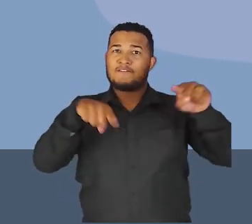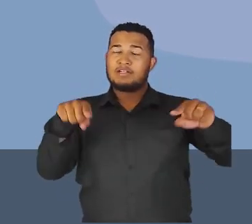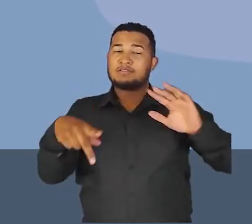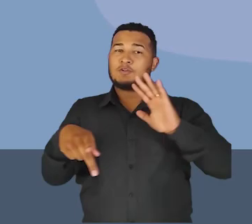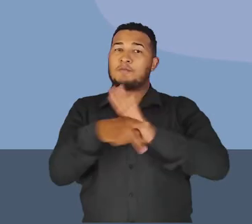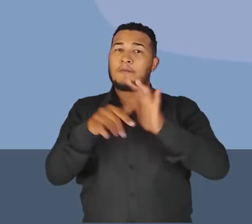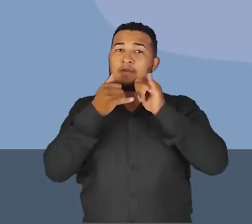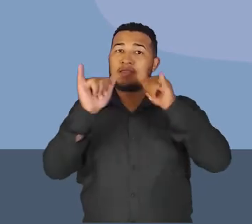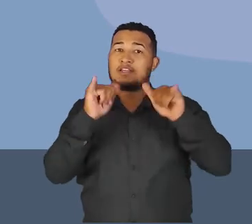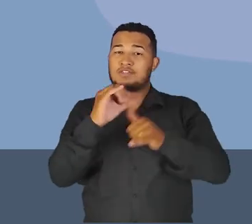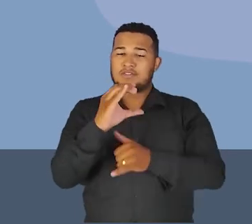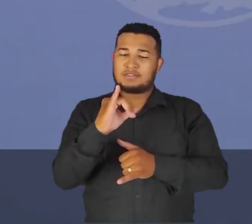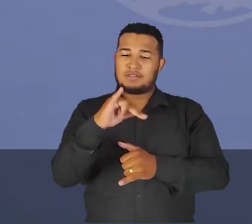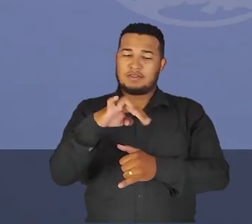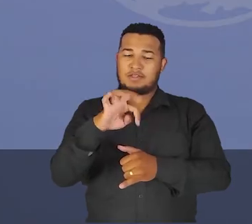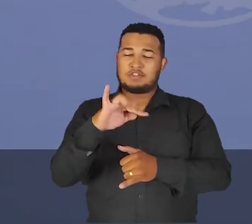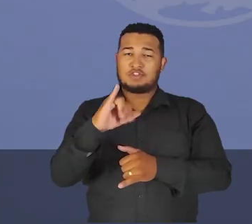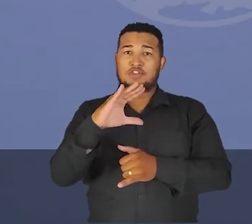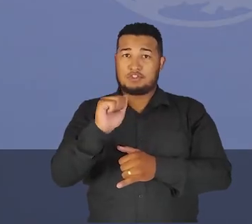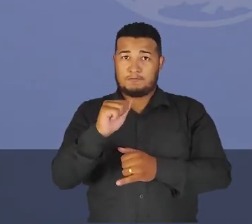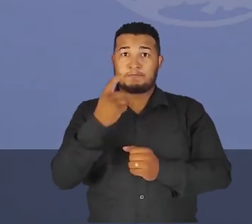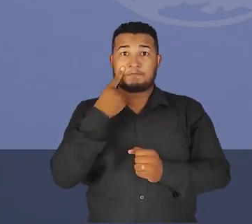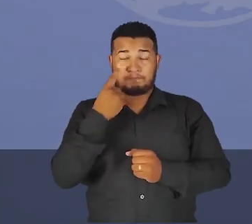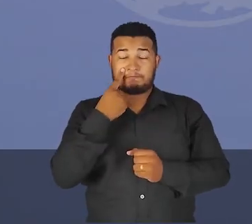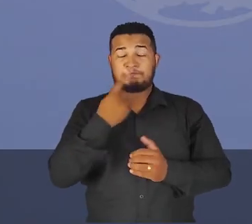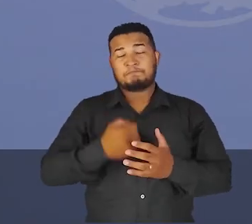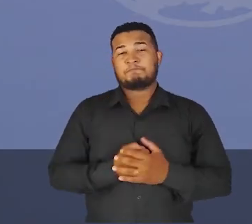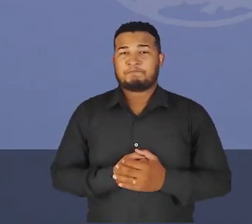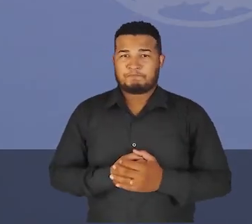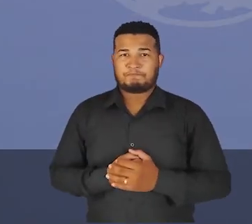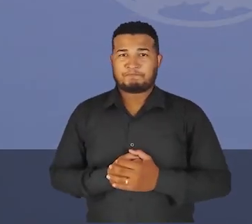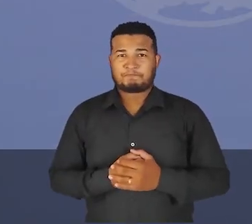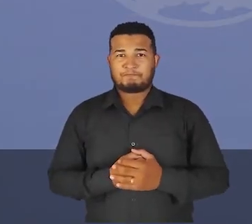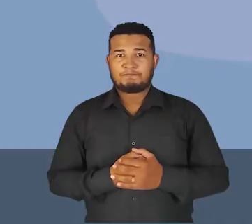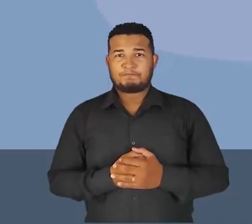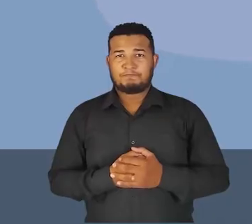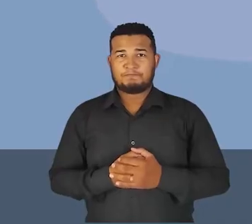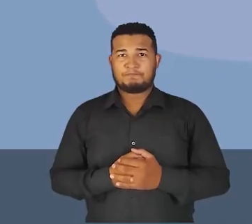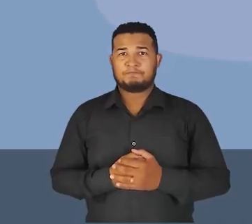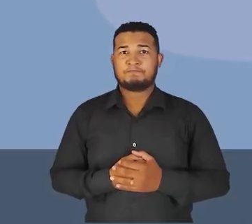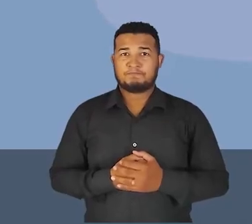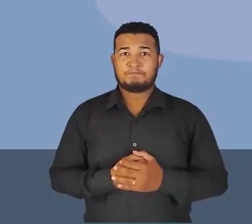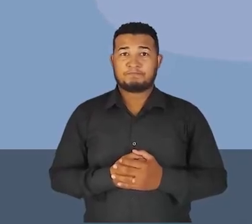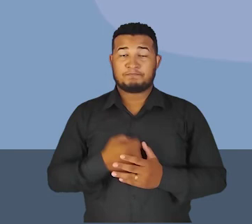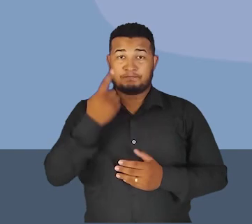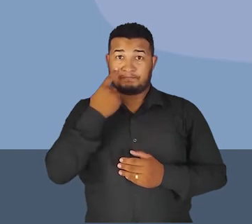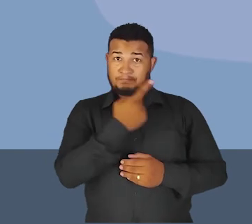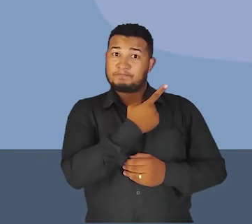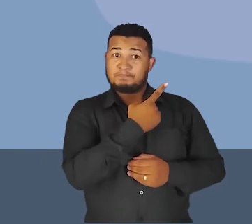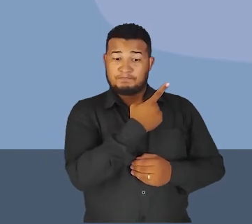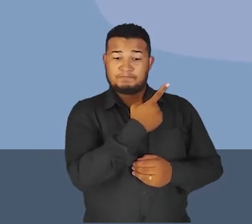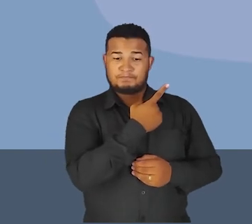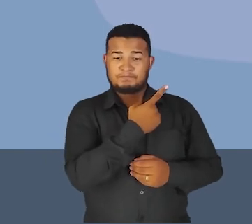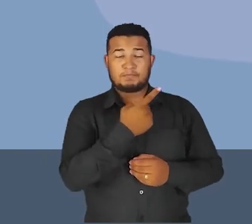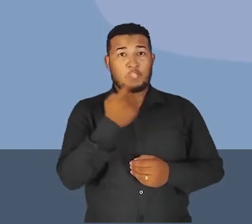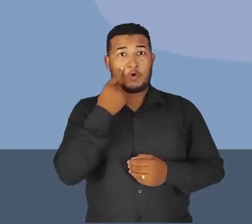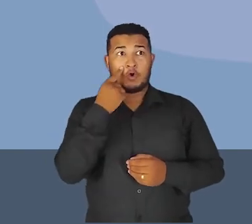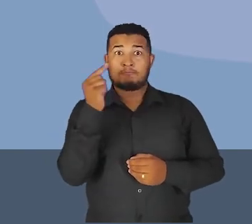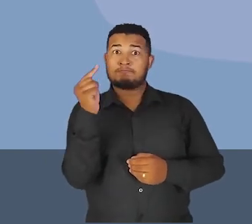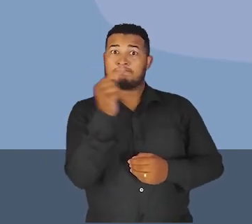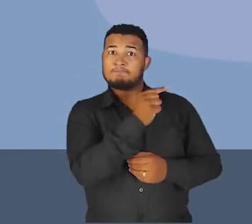energia cinética. Vamos adiante. Vamos lá no slide mais uma vez. Essa